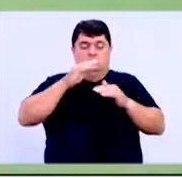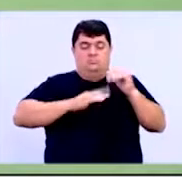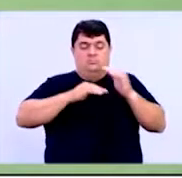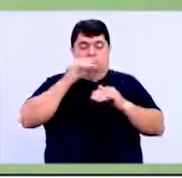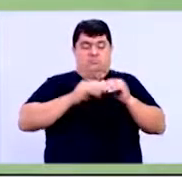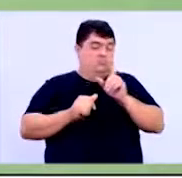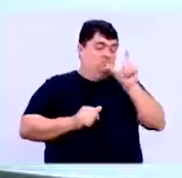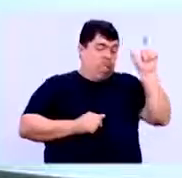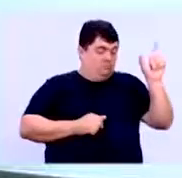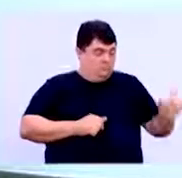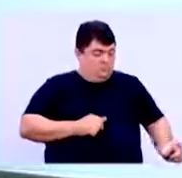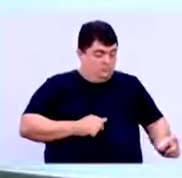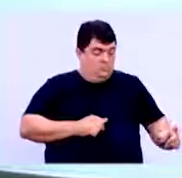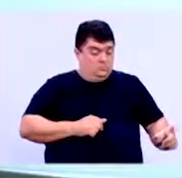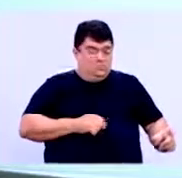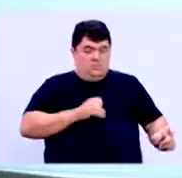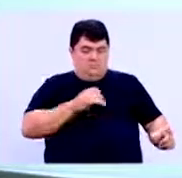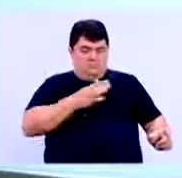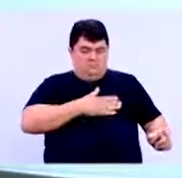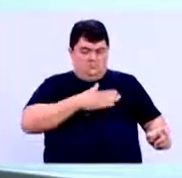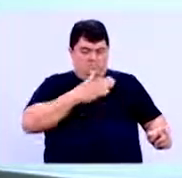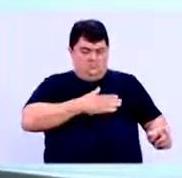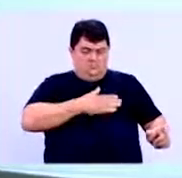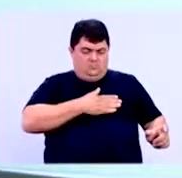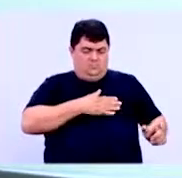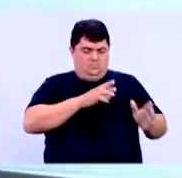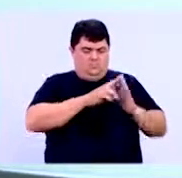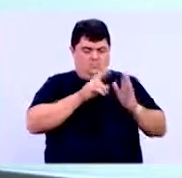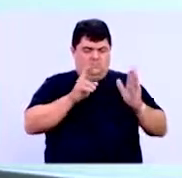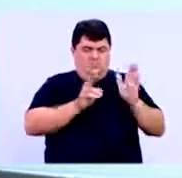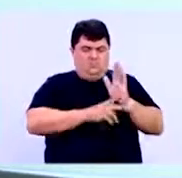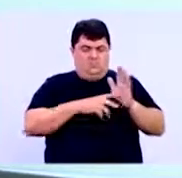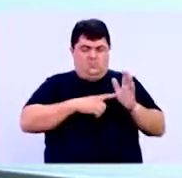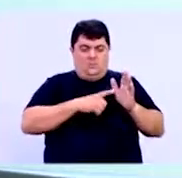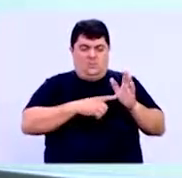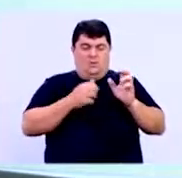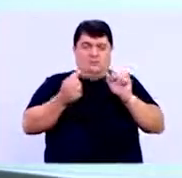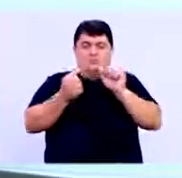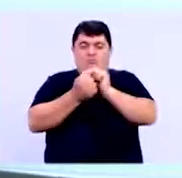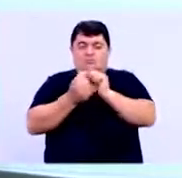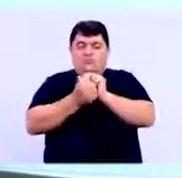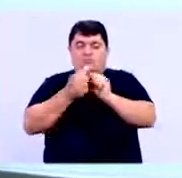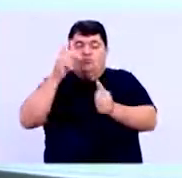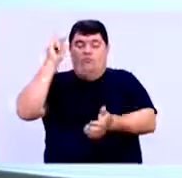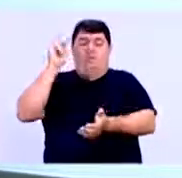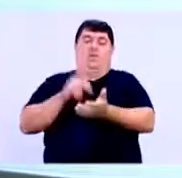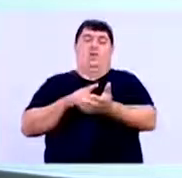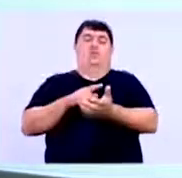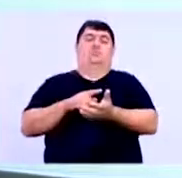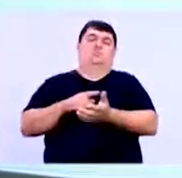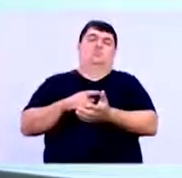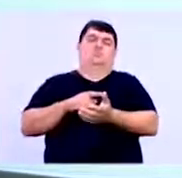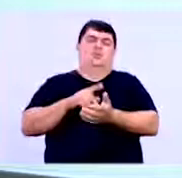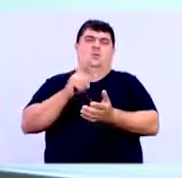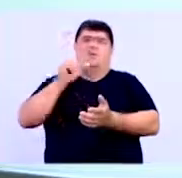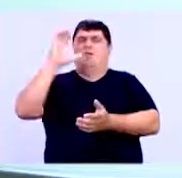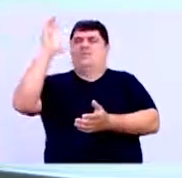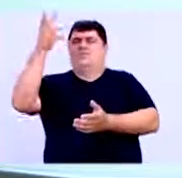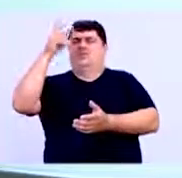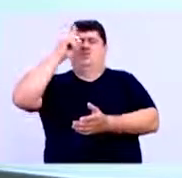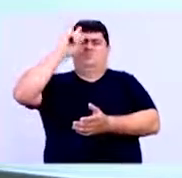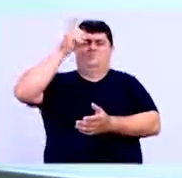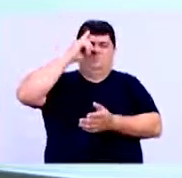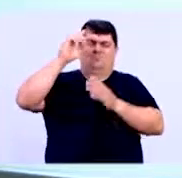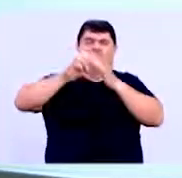Quando eu coloco o meu regime de caixa financeira, ele está associado com o real. É o cenário, é o que acontece no seu dia a